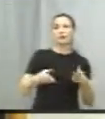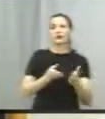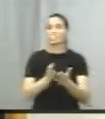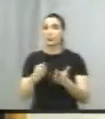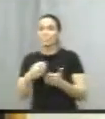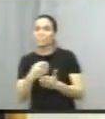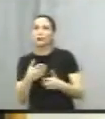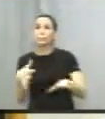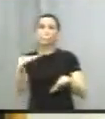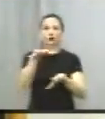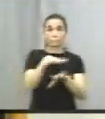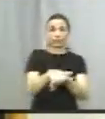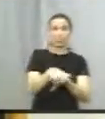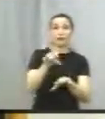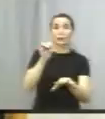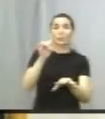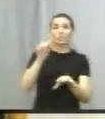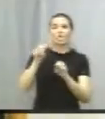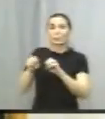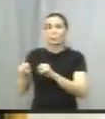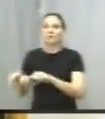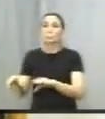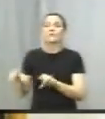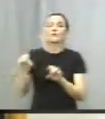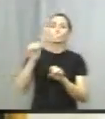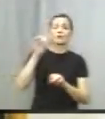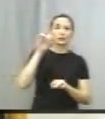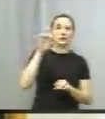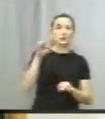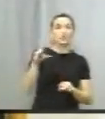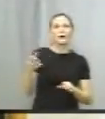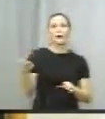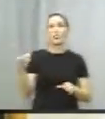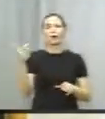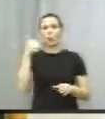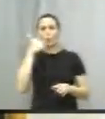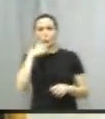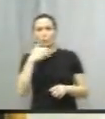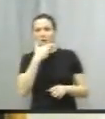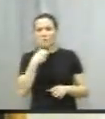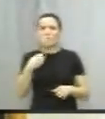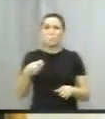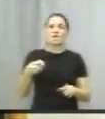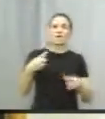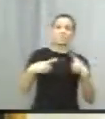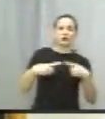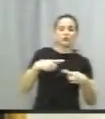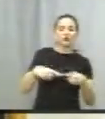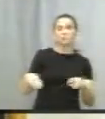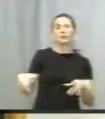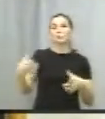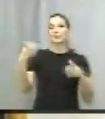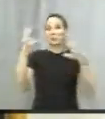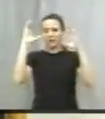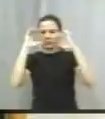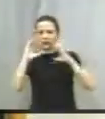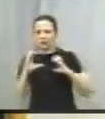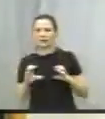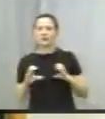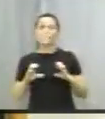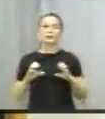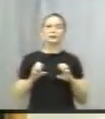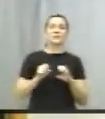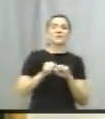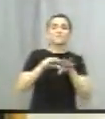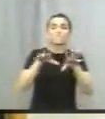inclusão, educação especial e gênero em debate. E dia 31, cidadania em expansão, raça e diversidade